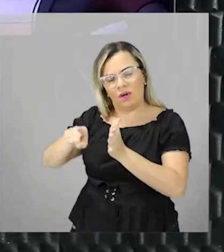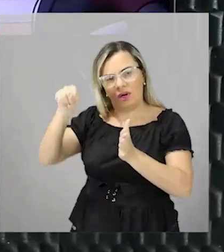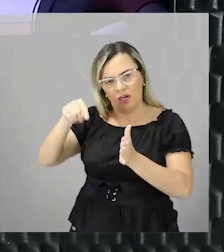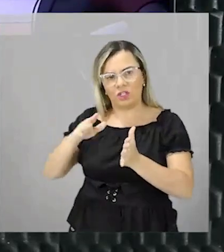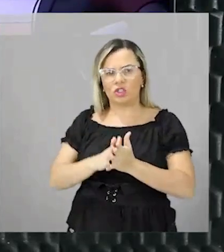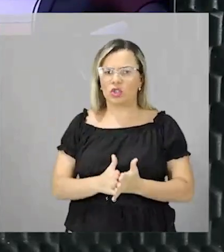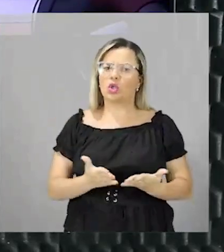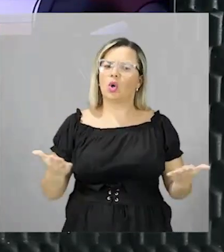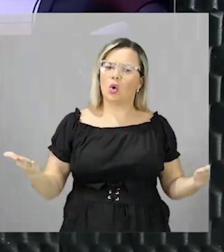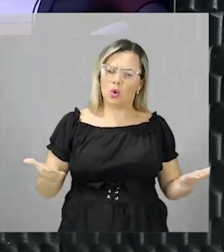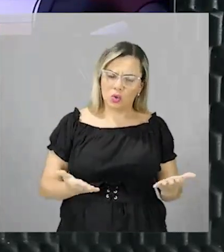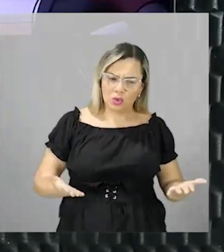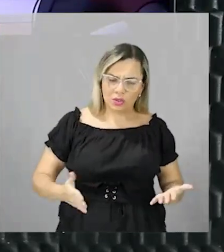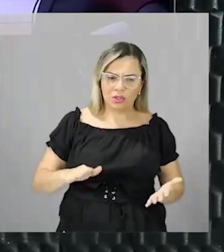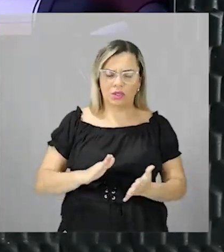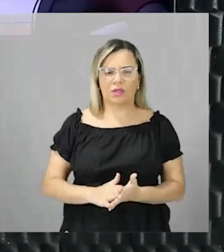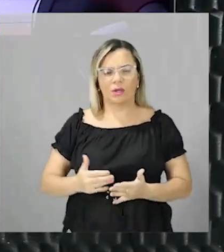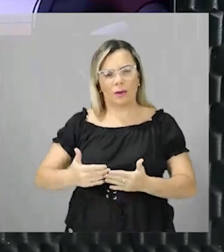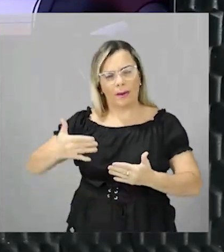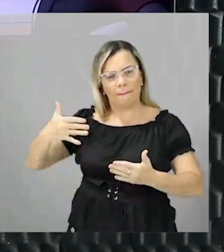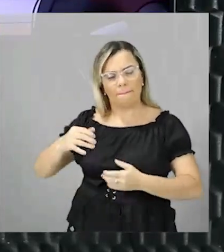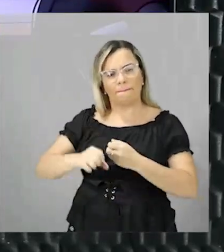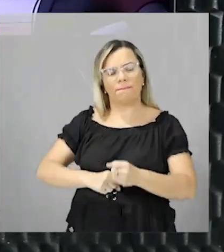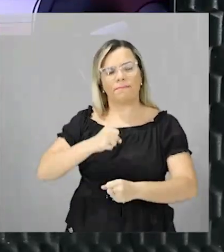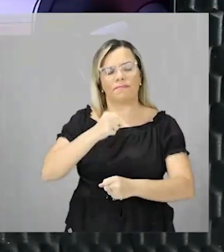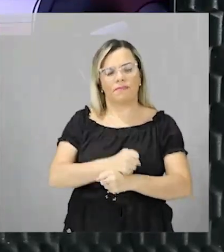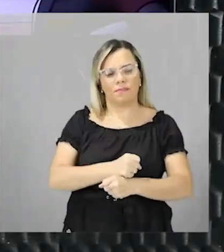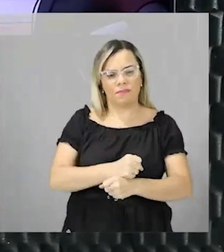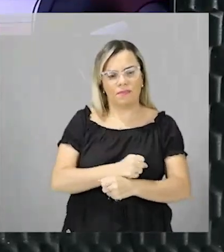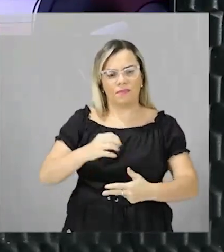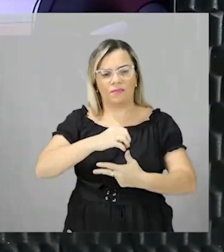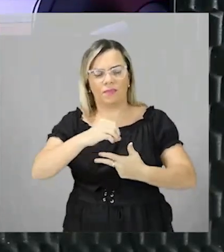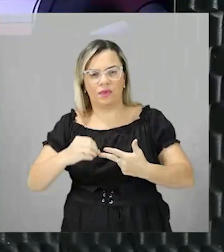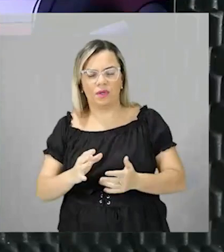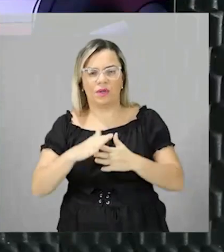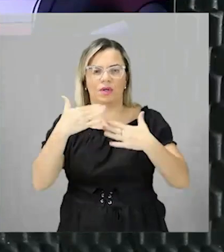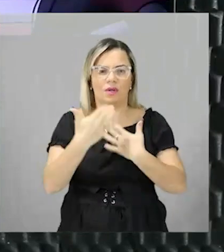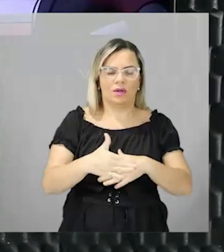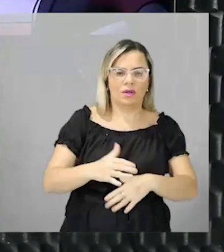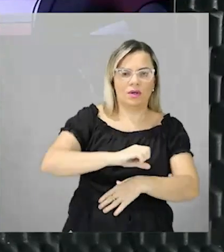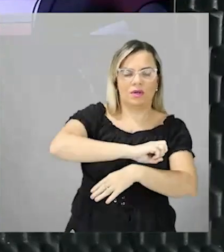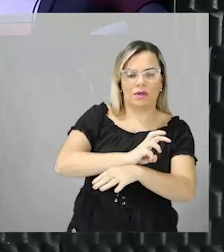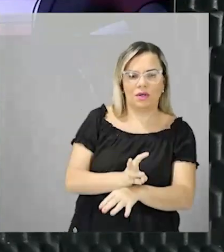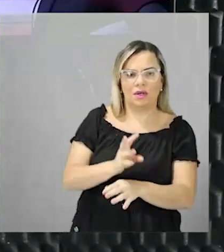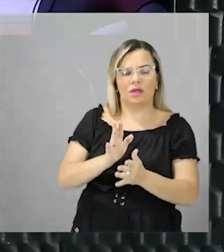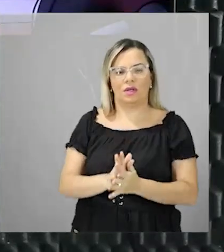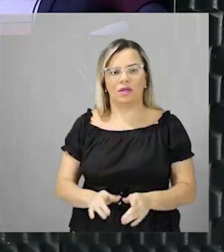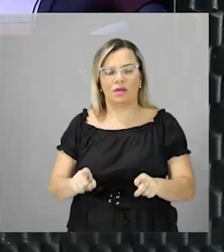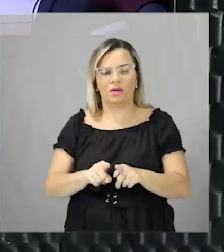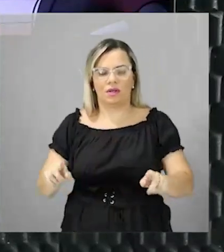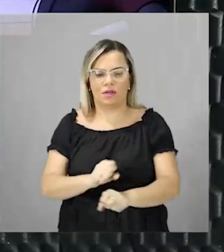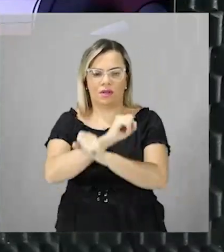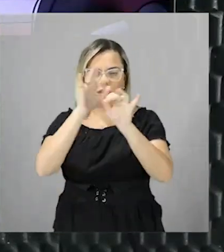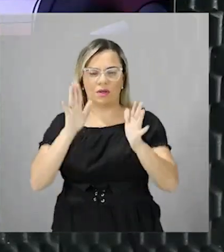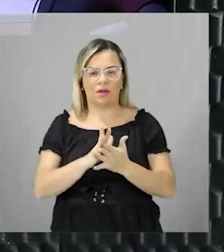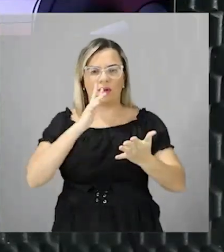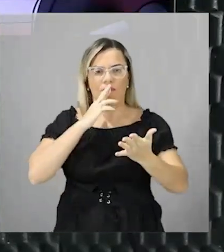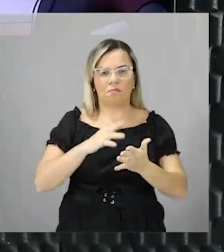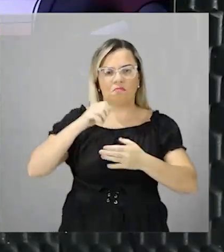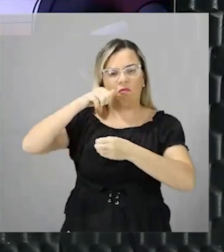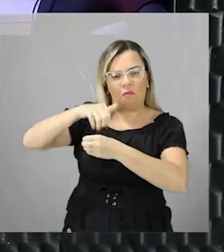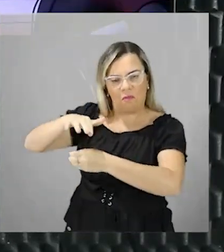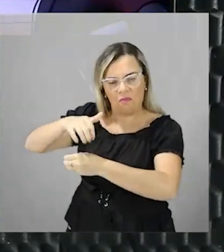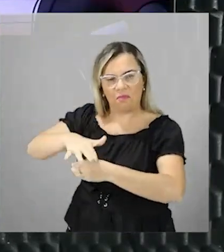questões atuais, tá certo? Dos últimos Enems, tá? Das últimas provas da UEMA, além, claro, de resolução, muita